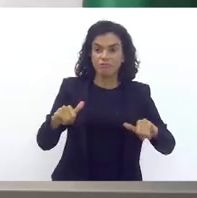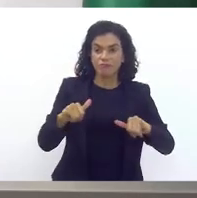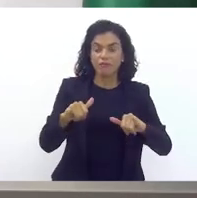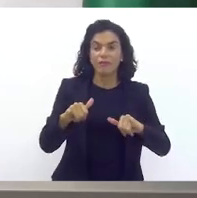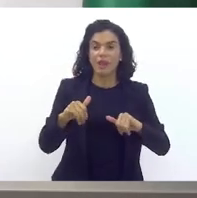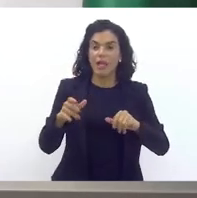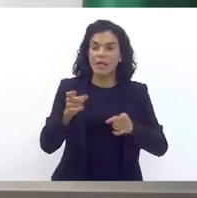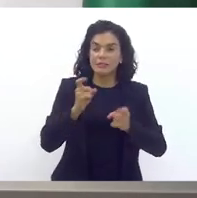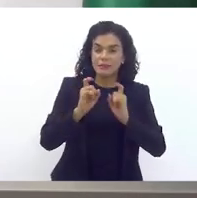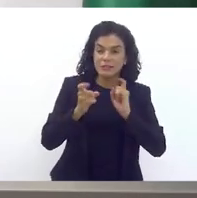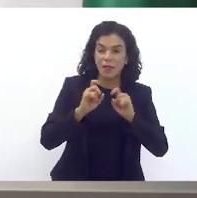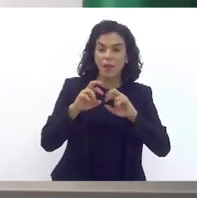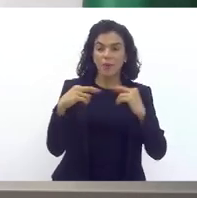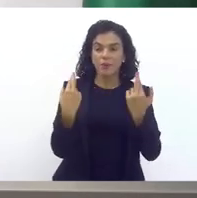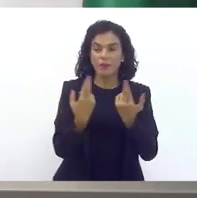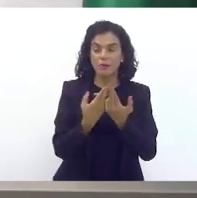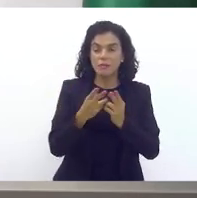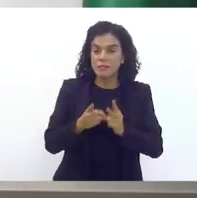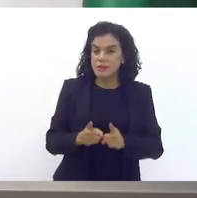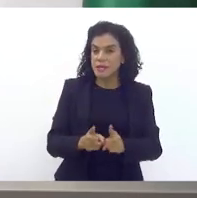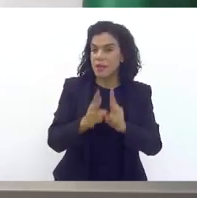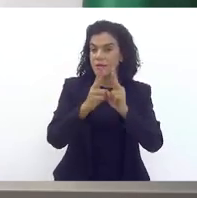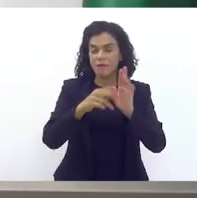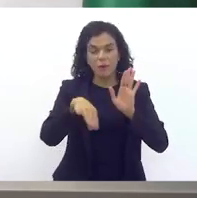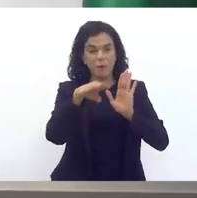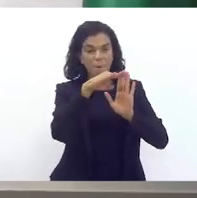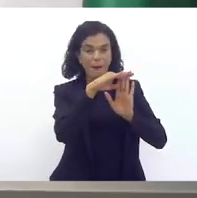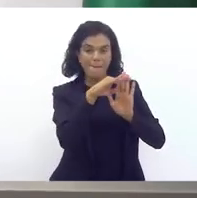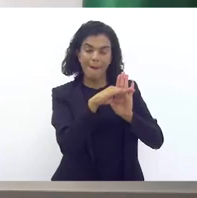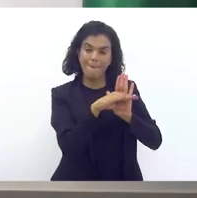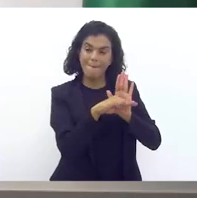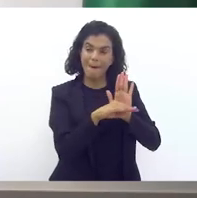essas reuniões sempre foram pautadas por muita